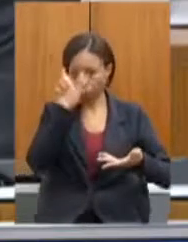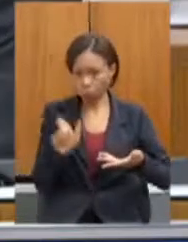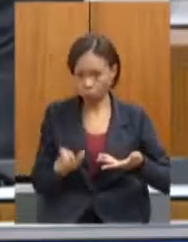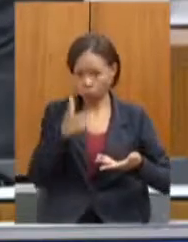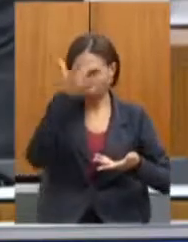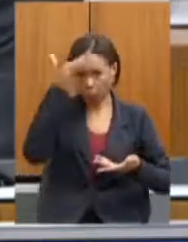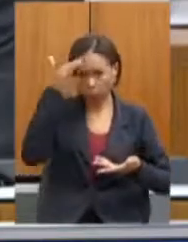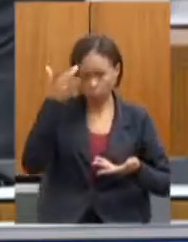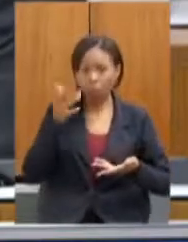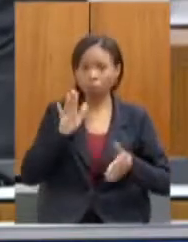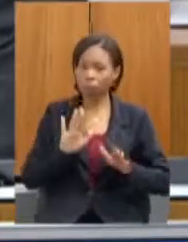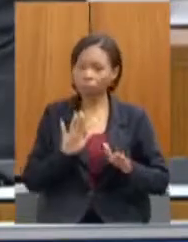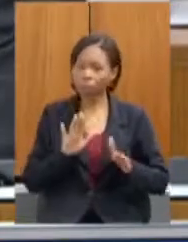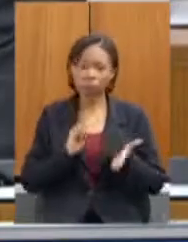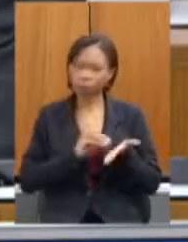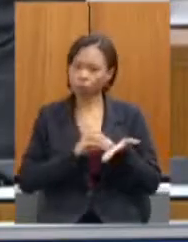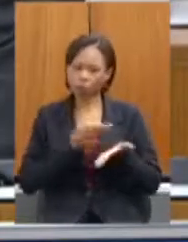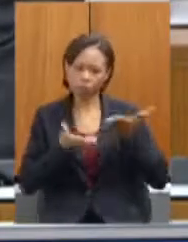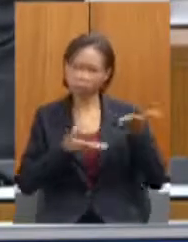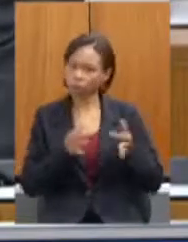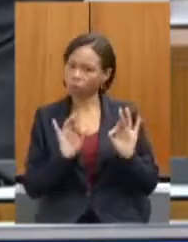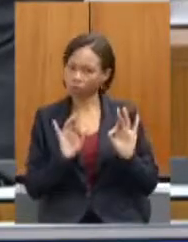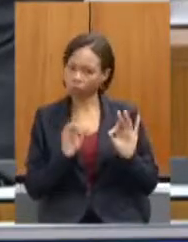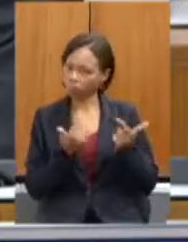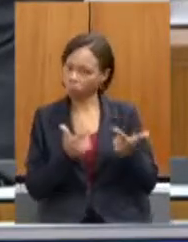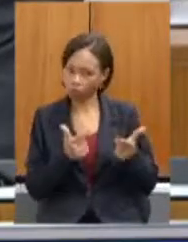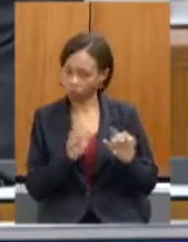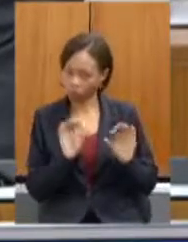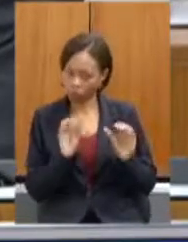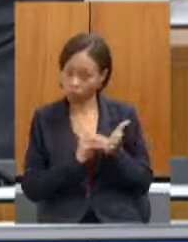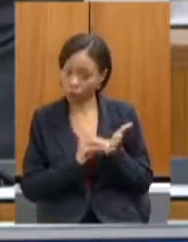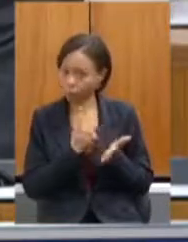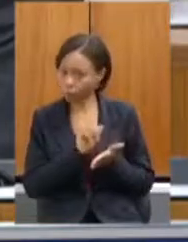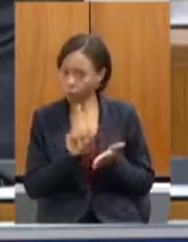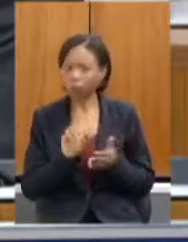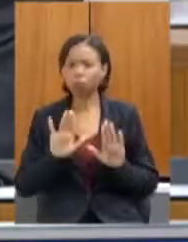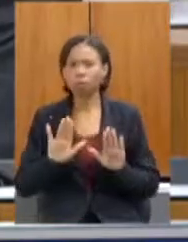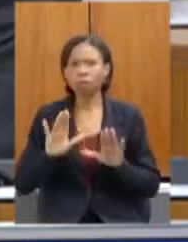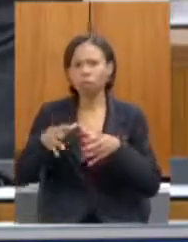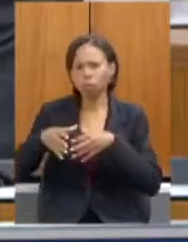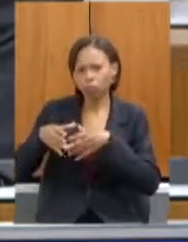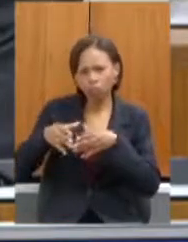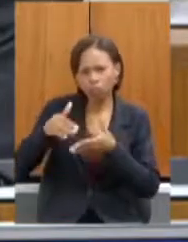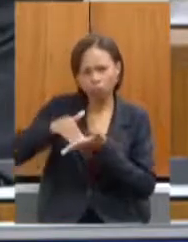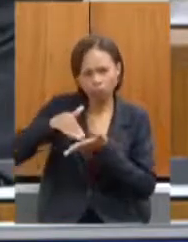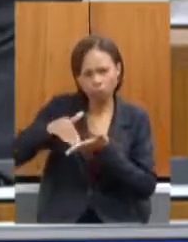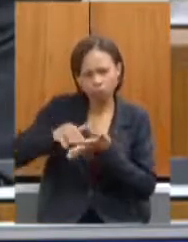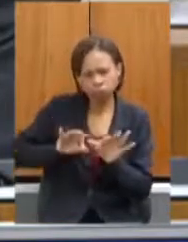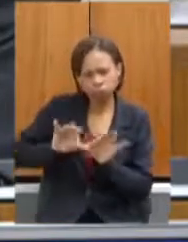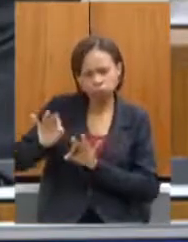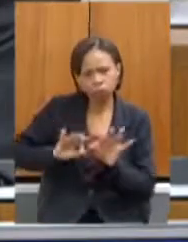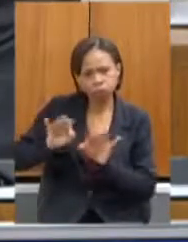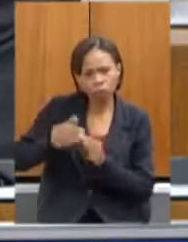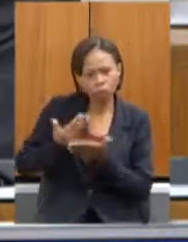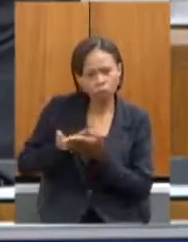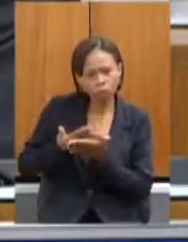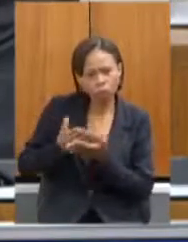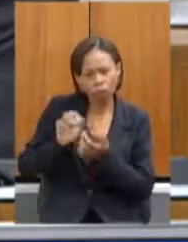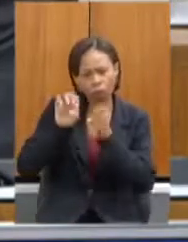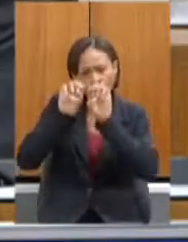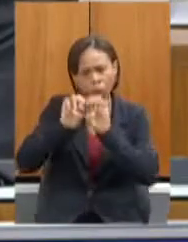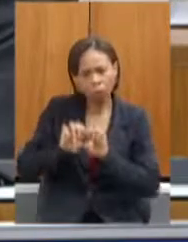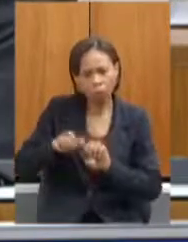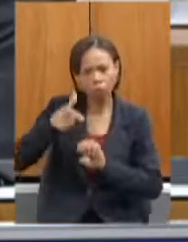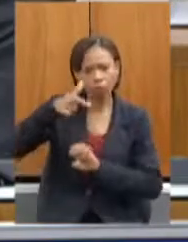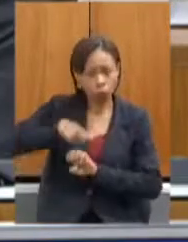seja não Hades assistência na rede nós estamos com a comissão agora dentro da secretaria estudando todo uma reestruturação nós